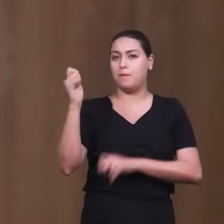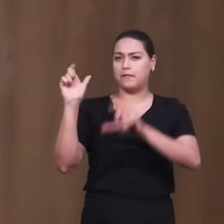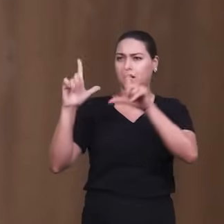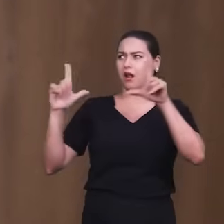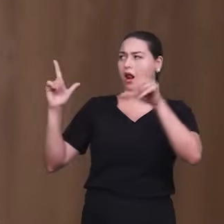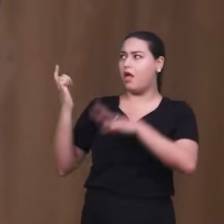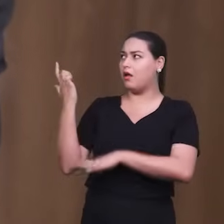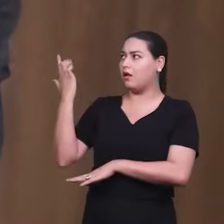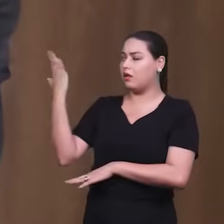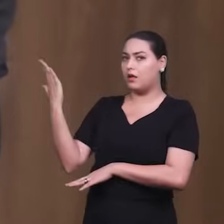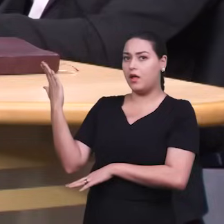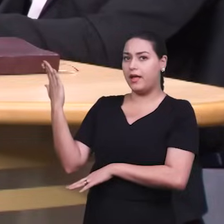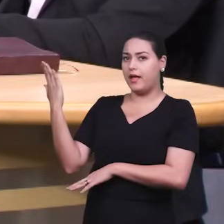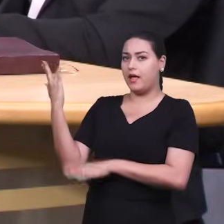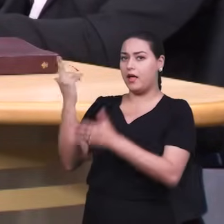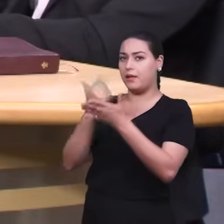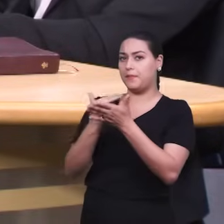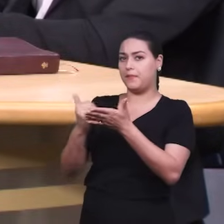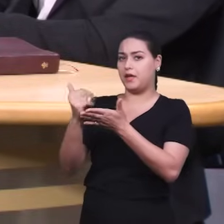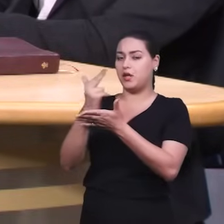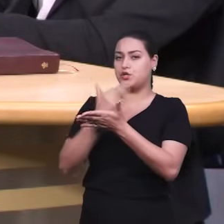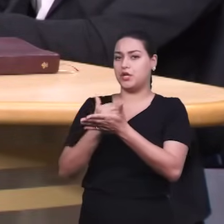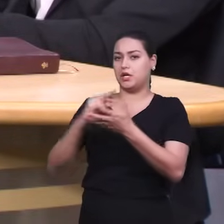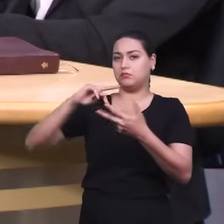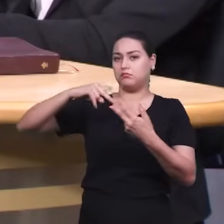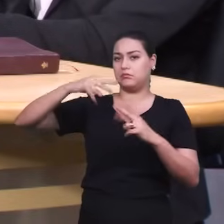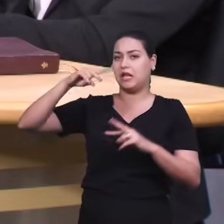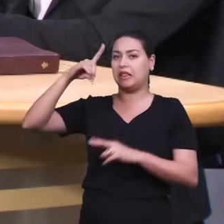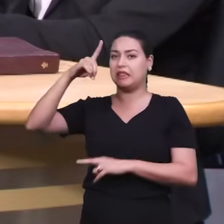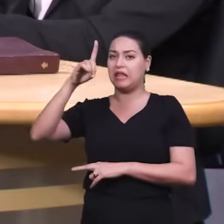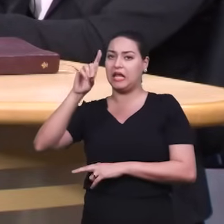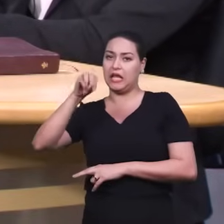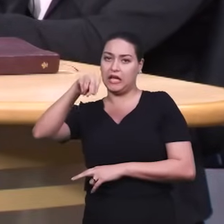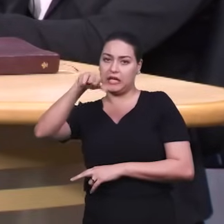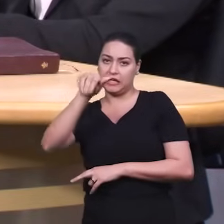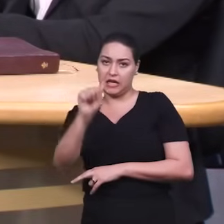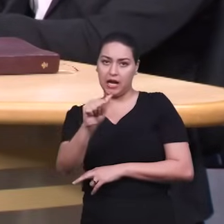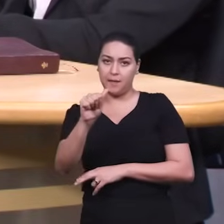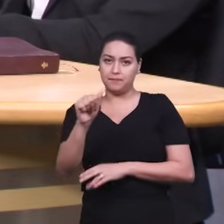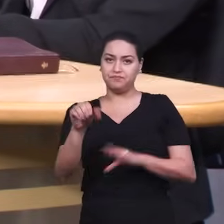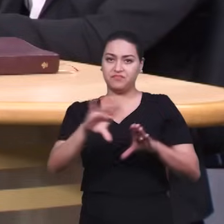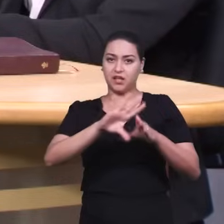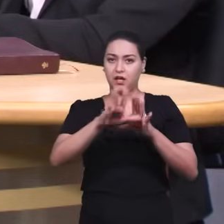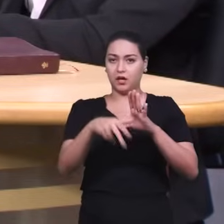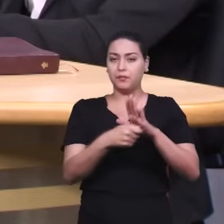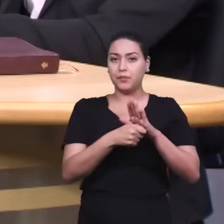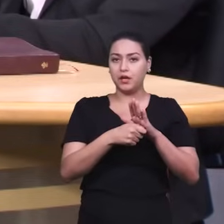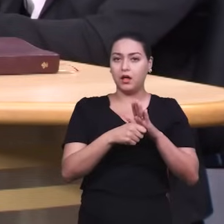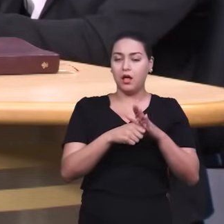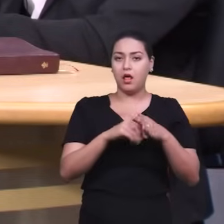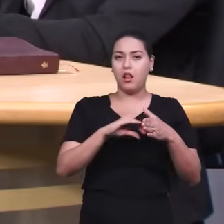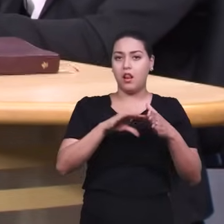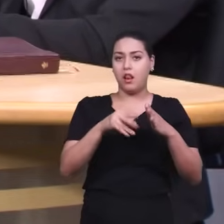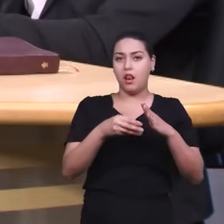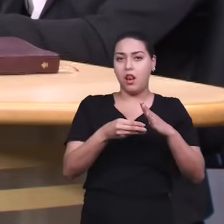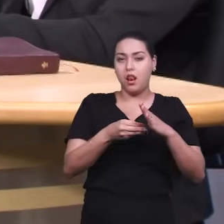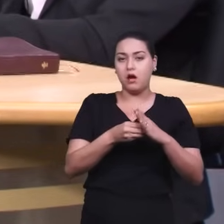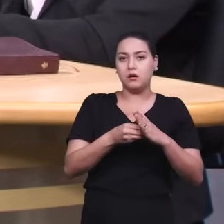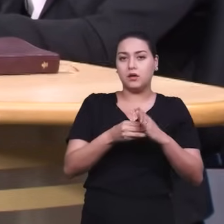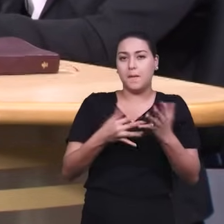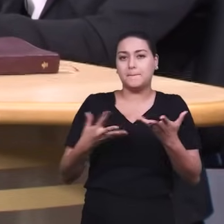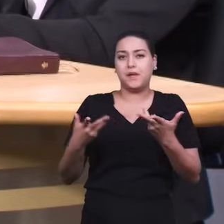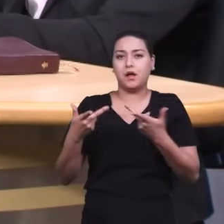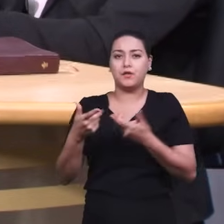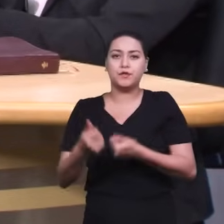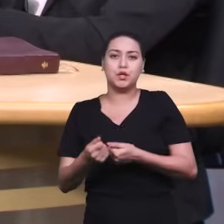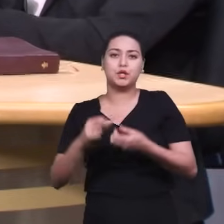importante, se puder colocar aqui na tela a imagem do DNA, que é uma molécula extraordinária,